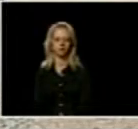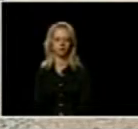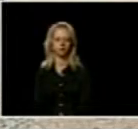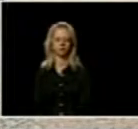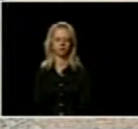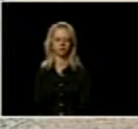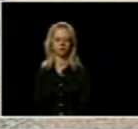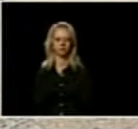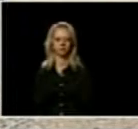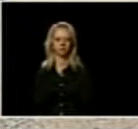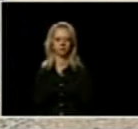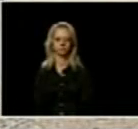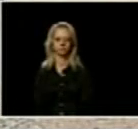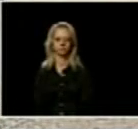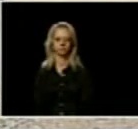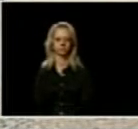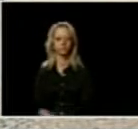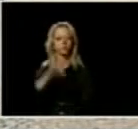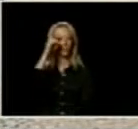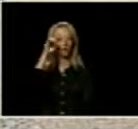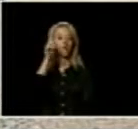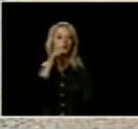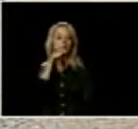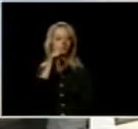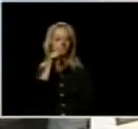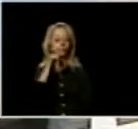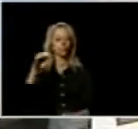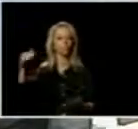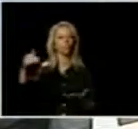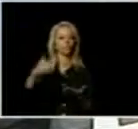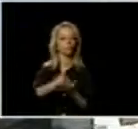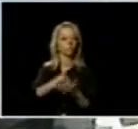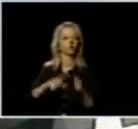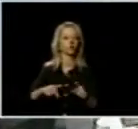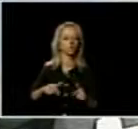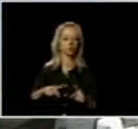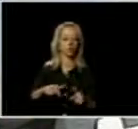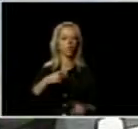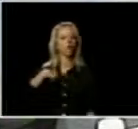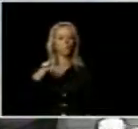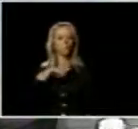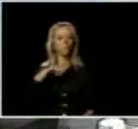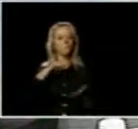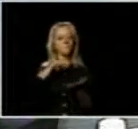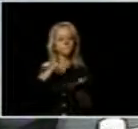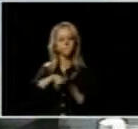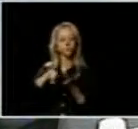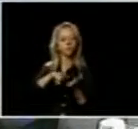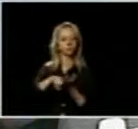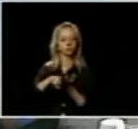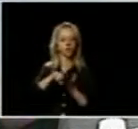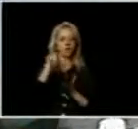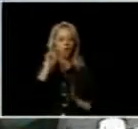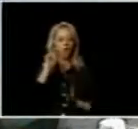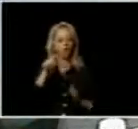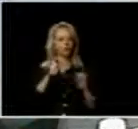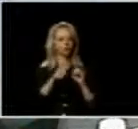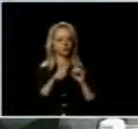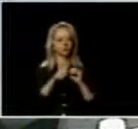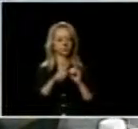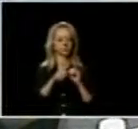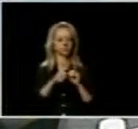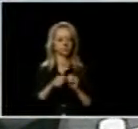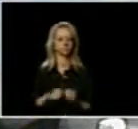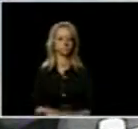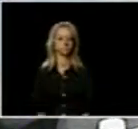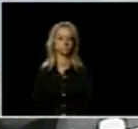criador da arte disso aí? A coisa mais tradicional que temos aqui na cidade tem que manter a tradição, que é principalmente a cor do